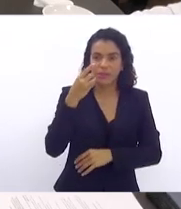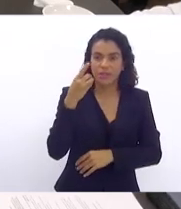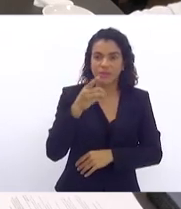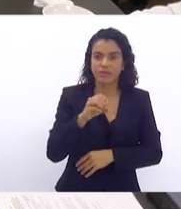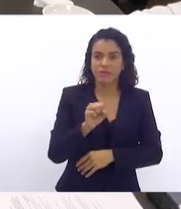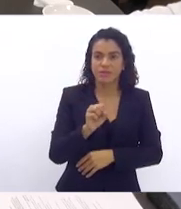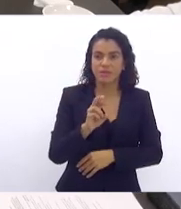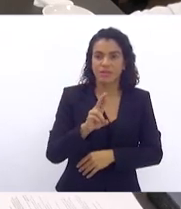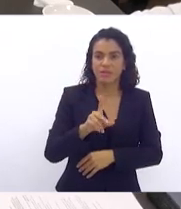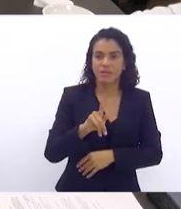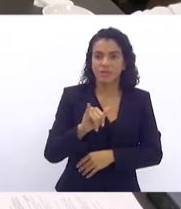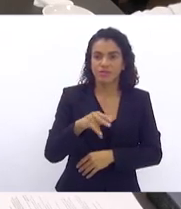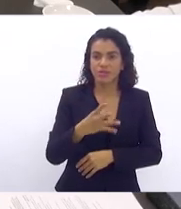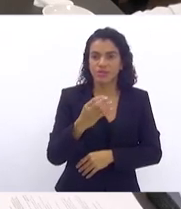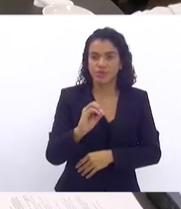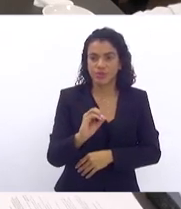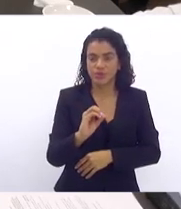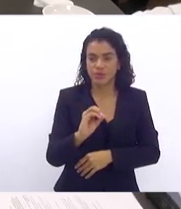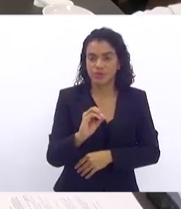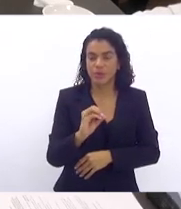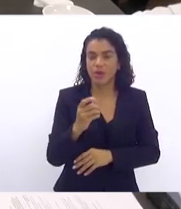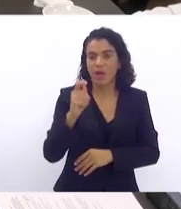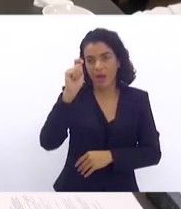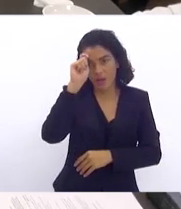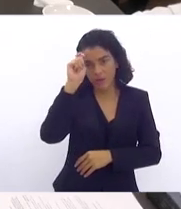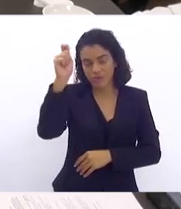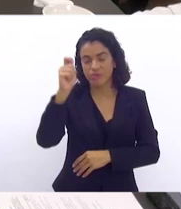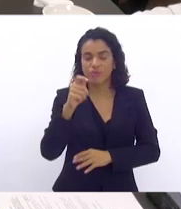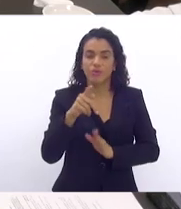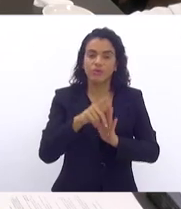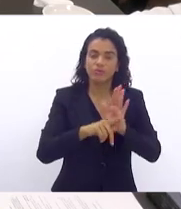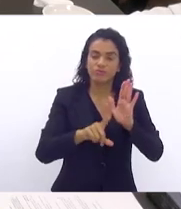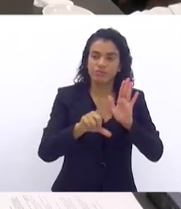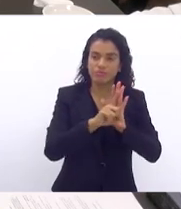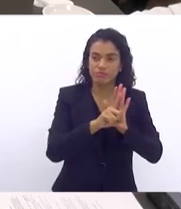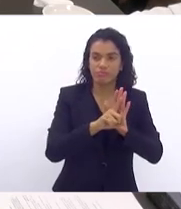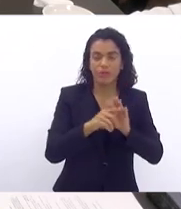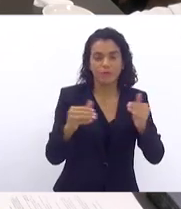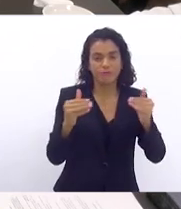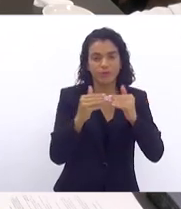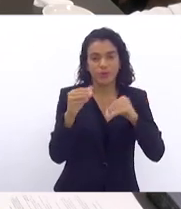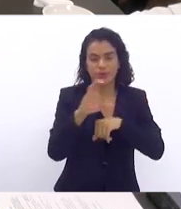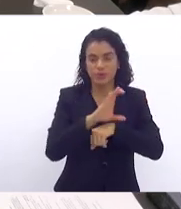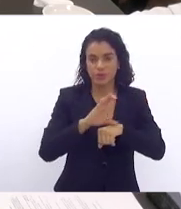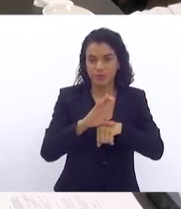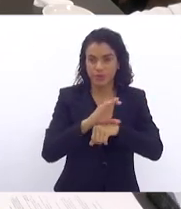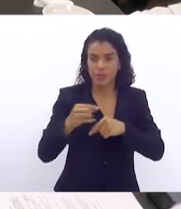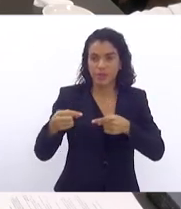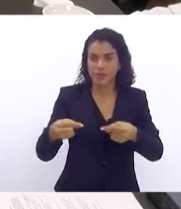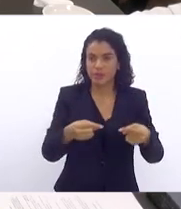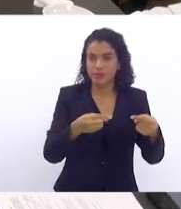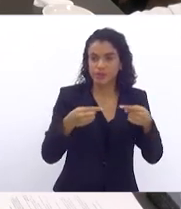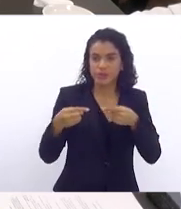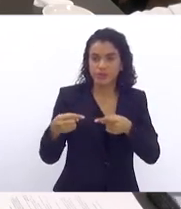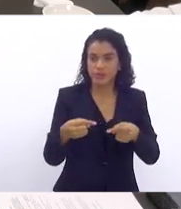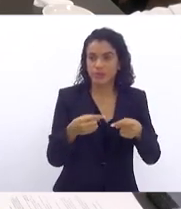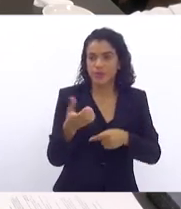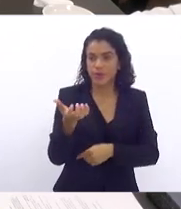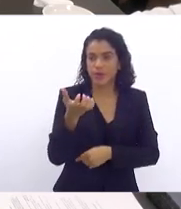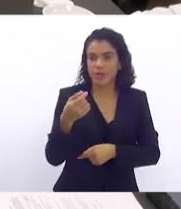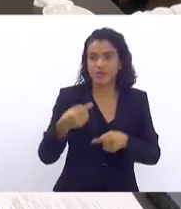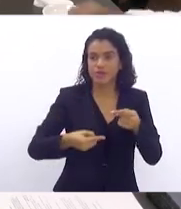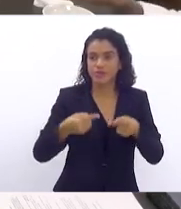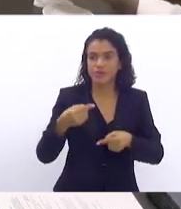Serginho. Parabenizando a autora do projeto, parecer pela constitucionalidade, senhor presidente. Em discussão. Para discutir, Para discutir, deputada